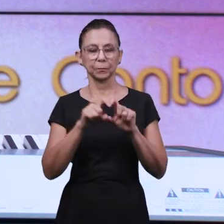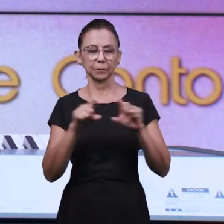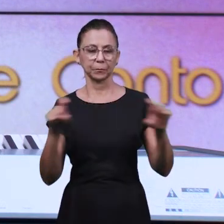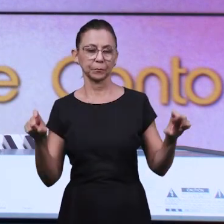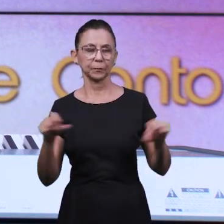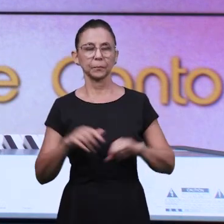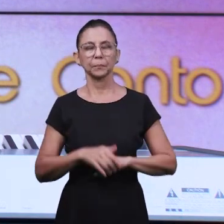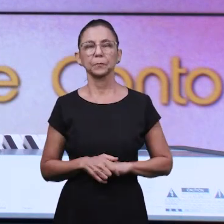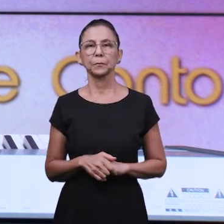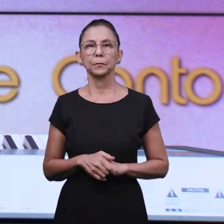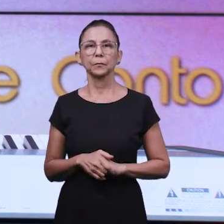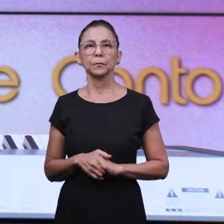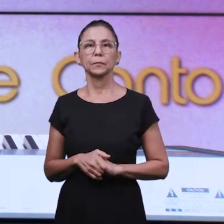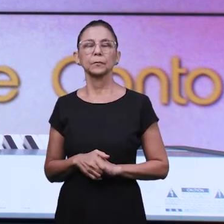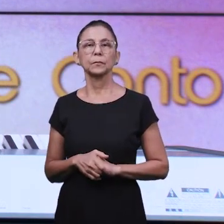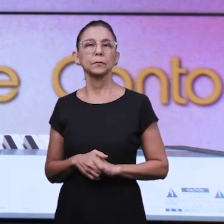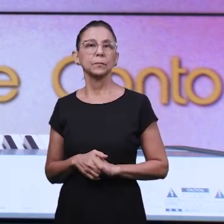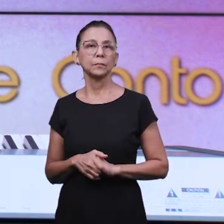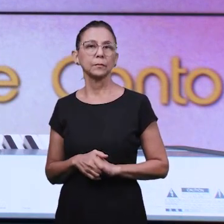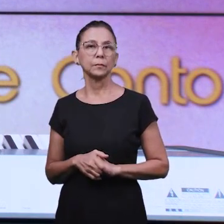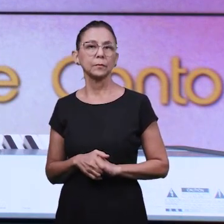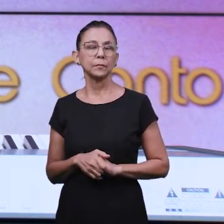seguinte...